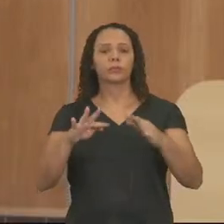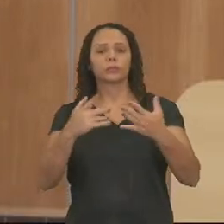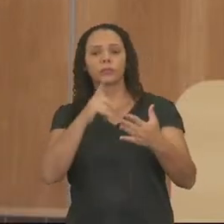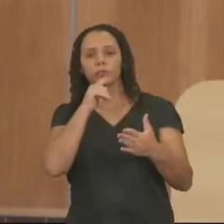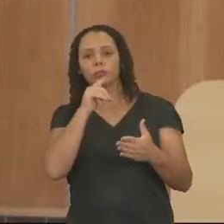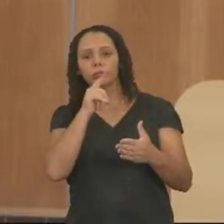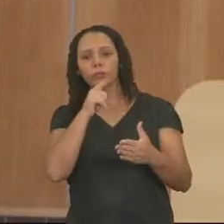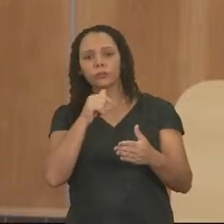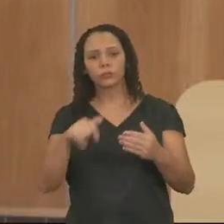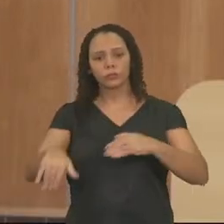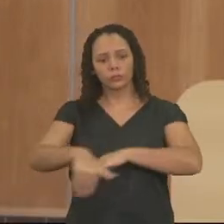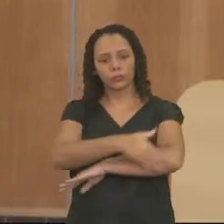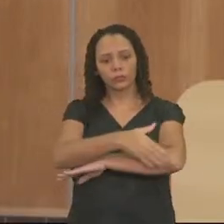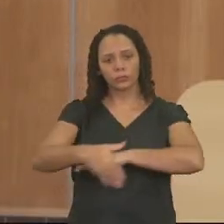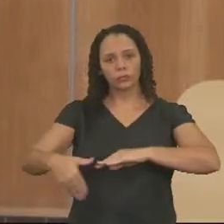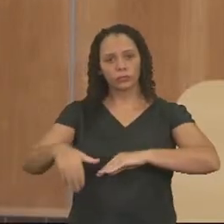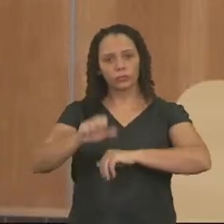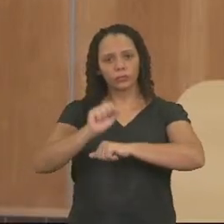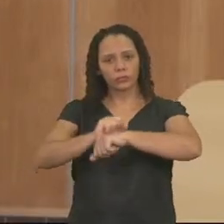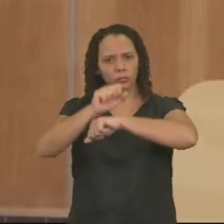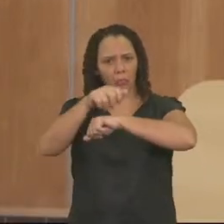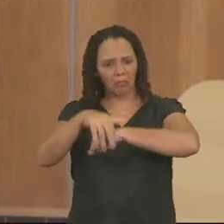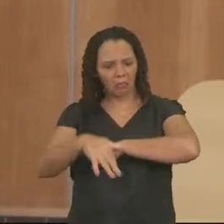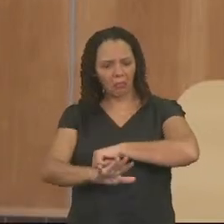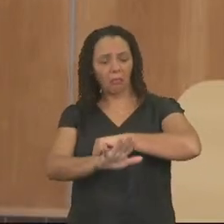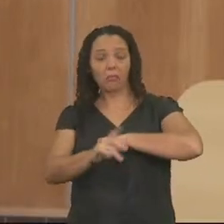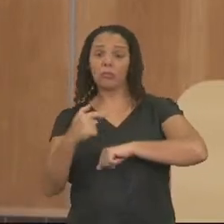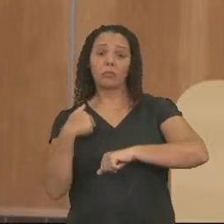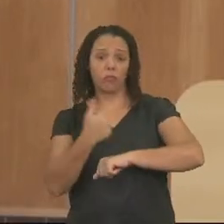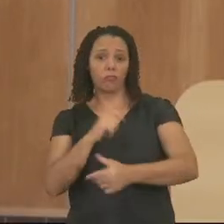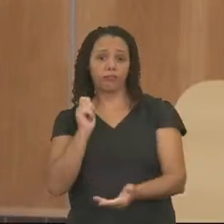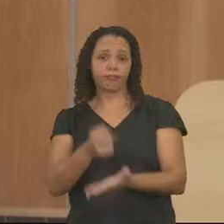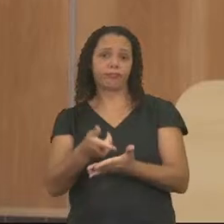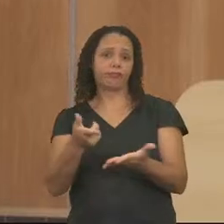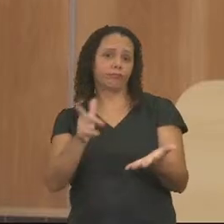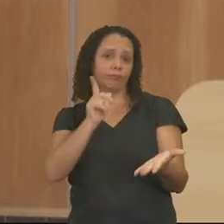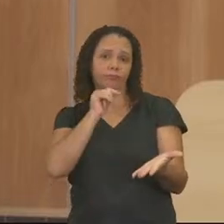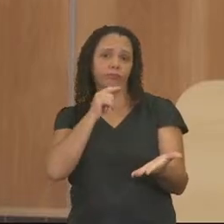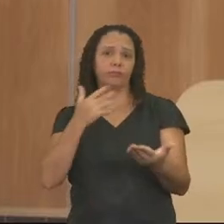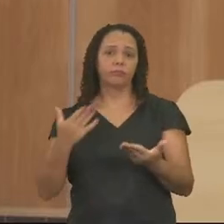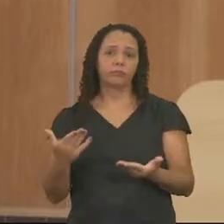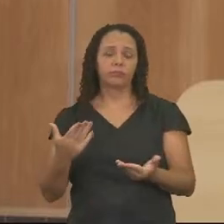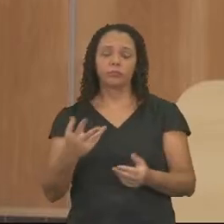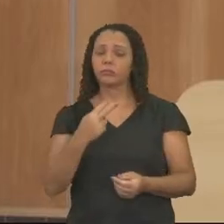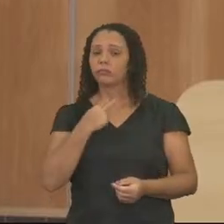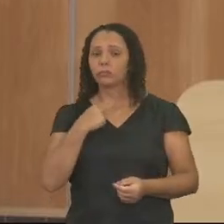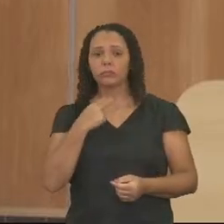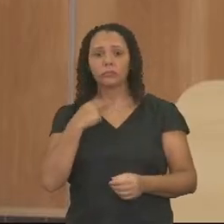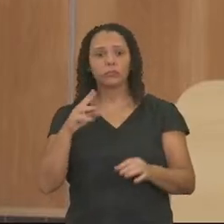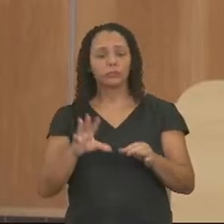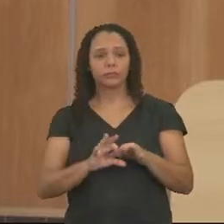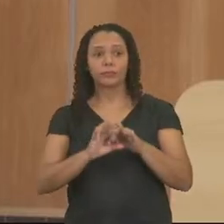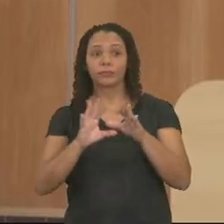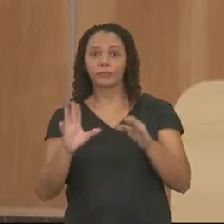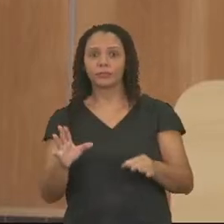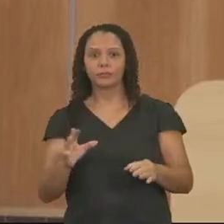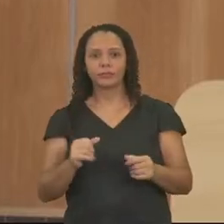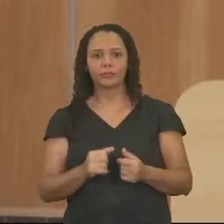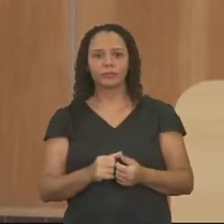a vazar na rua, nós já estamos pagando a água. Então, não pode deixar